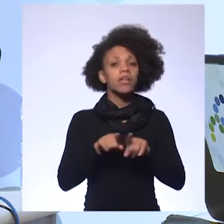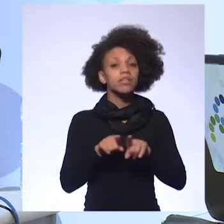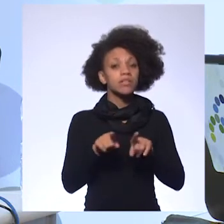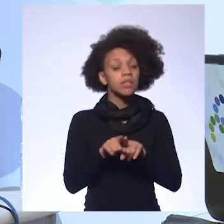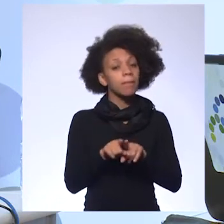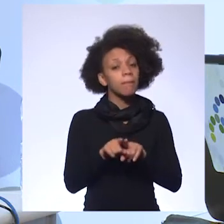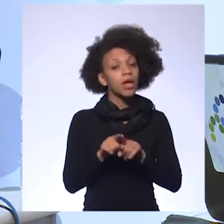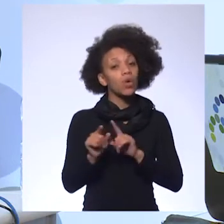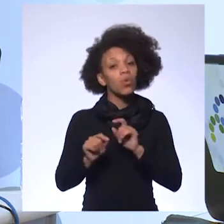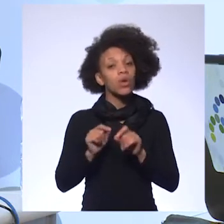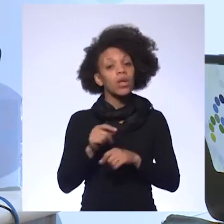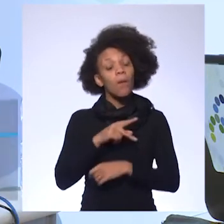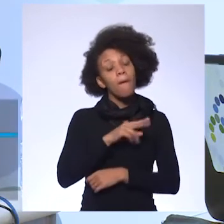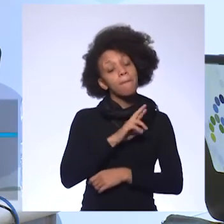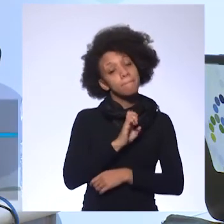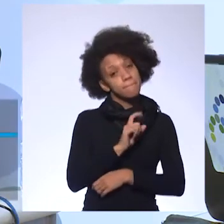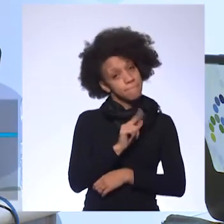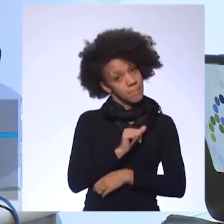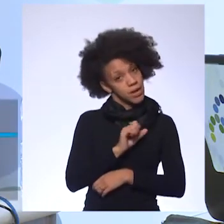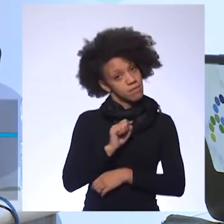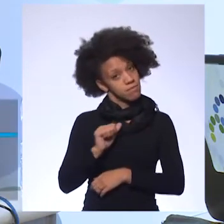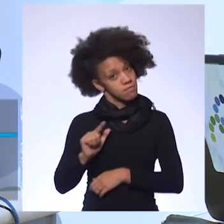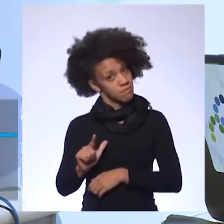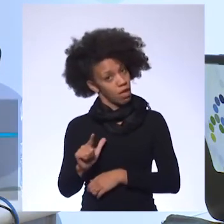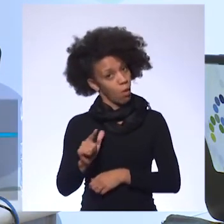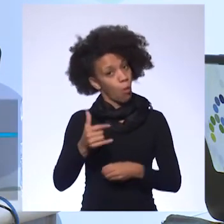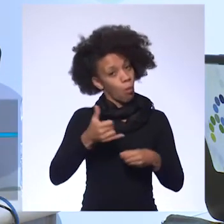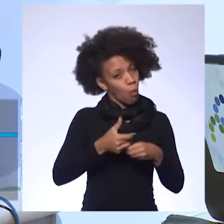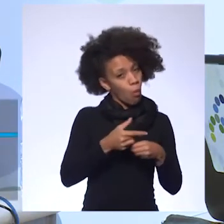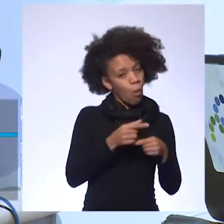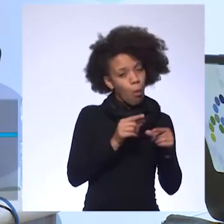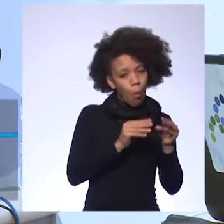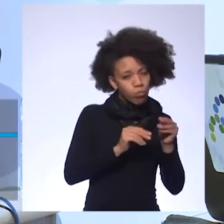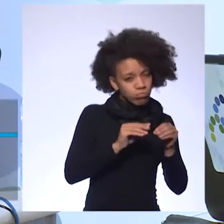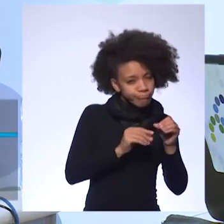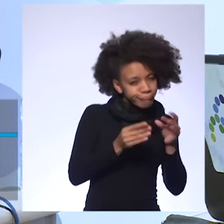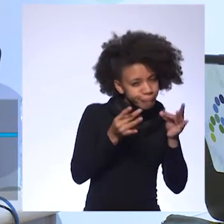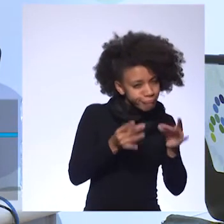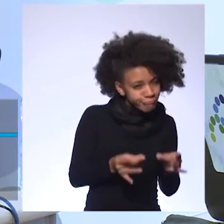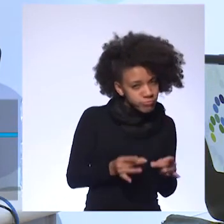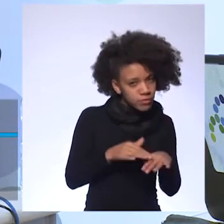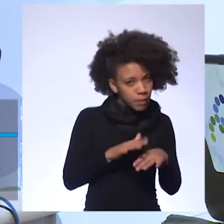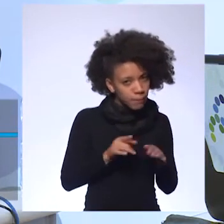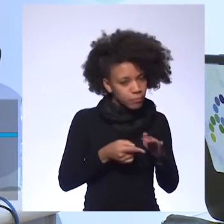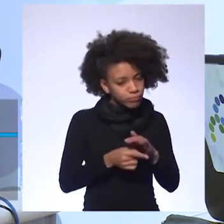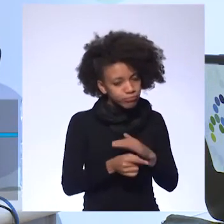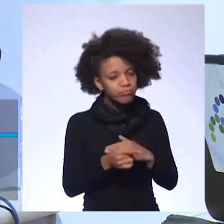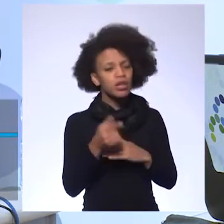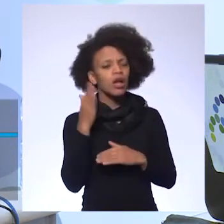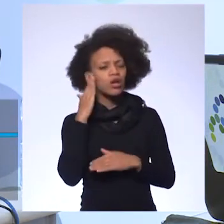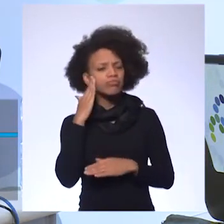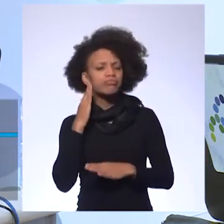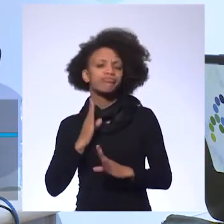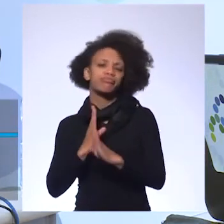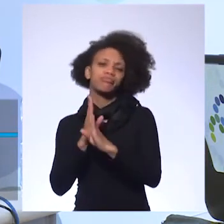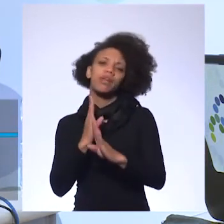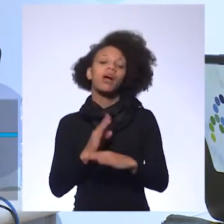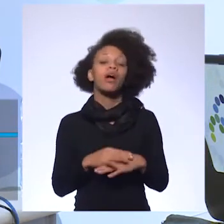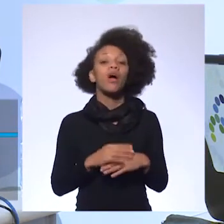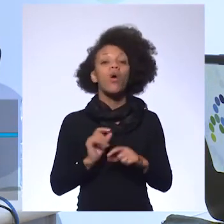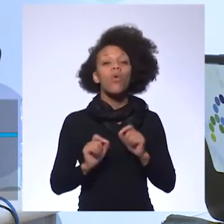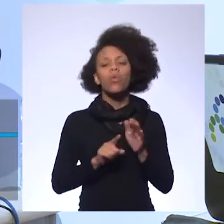citada a questão do pré-sal no Brasil, então vale a pena conversar com seus professores e descobrir um pouco mais, investigar aí o